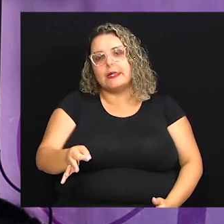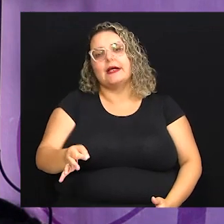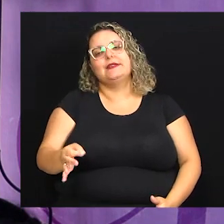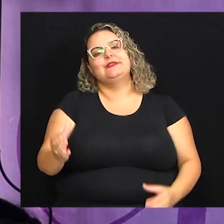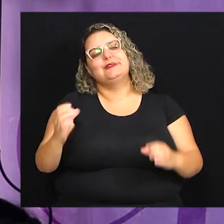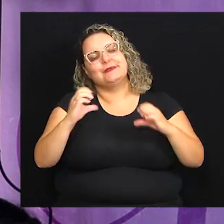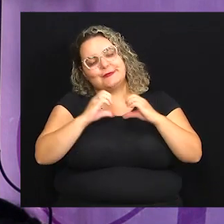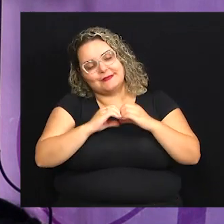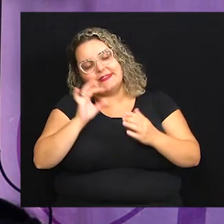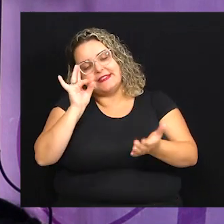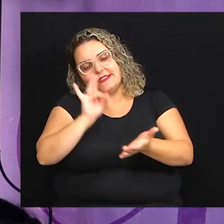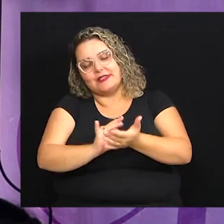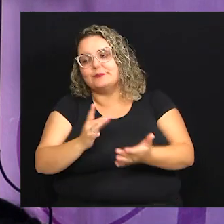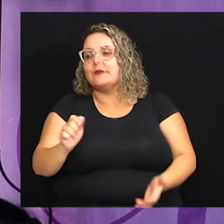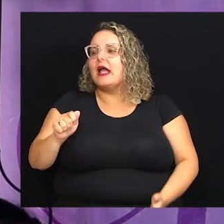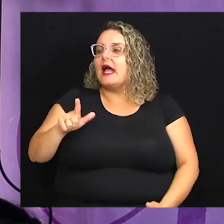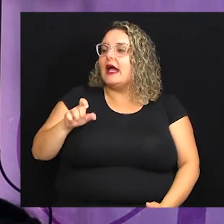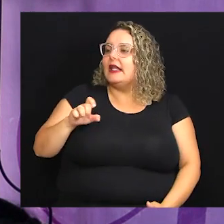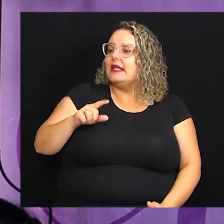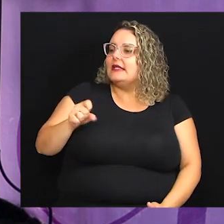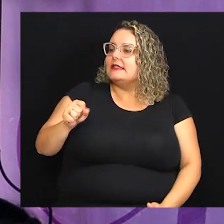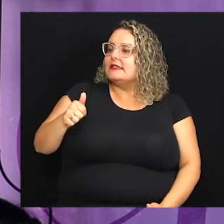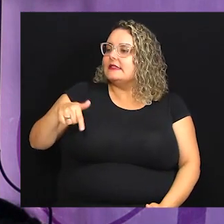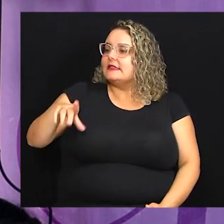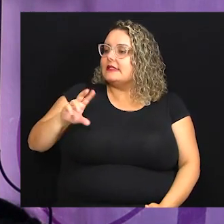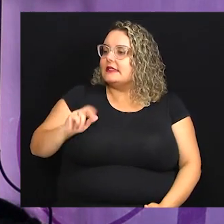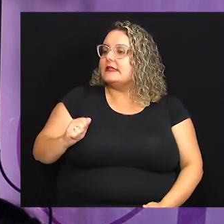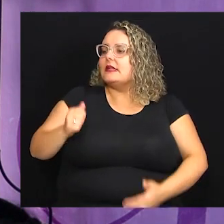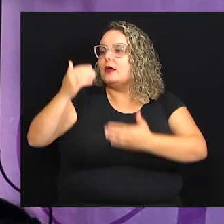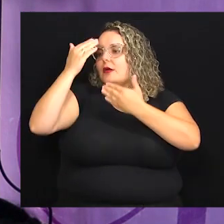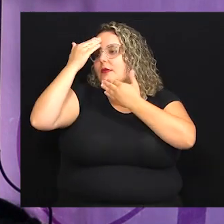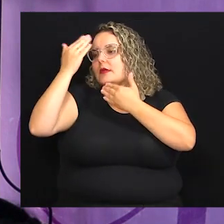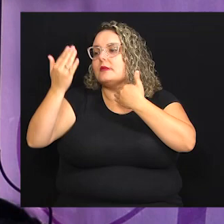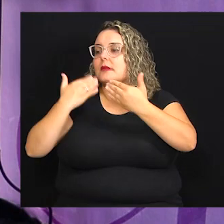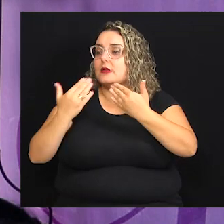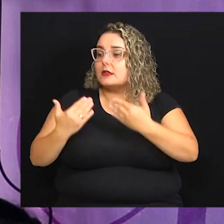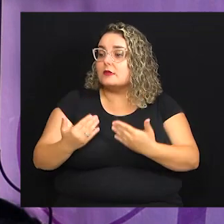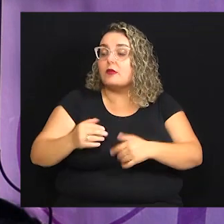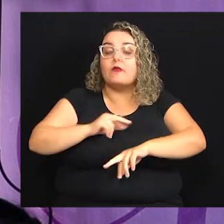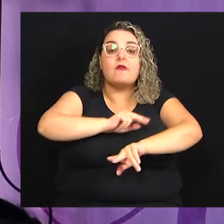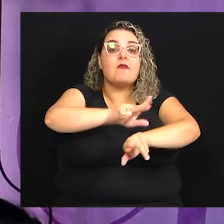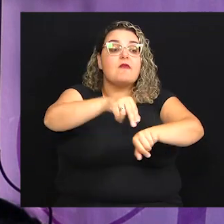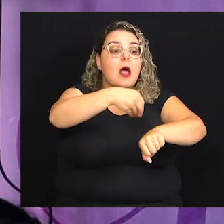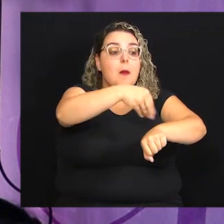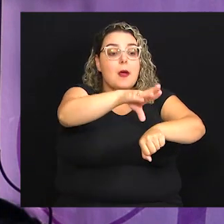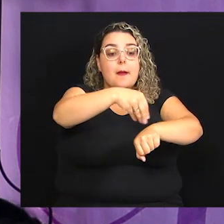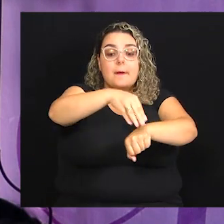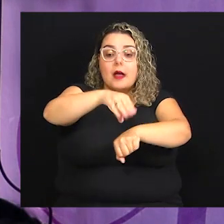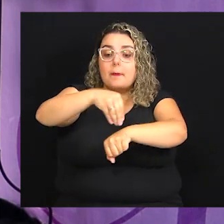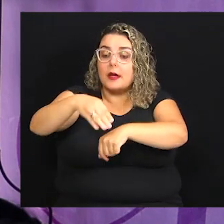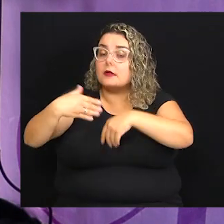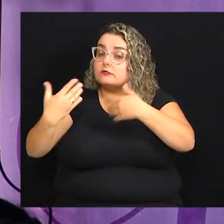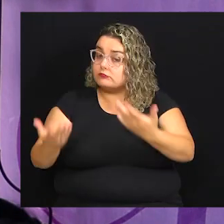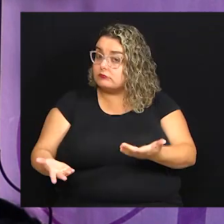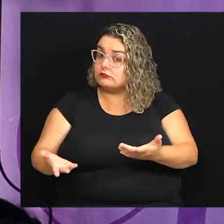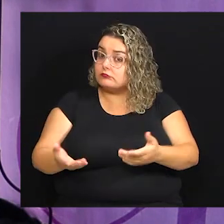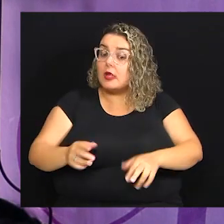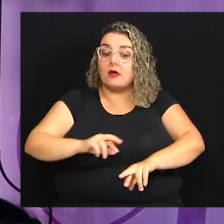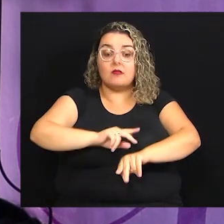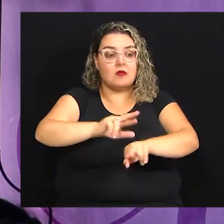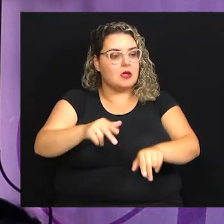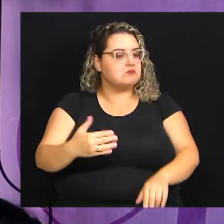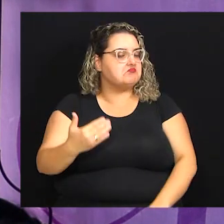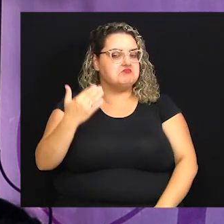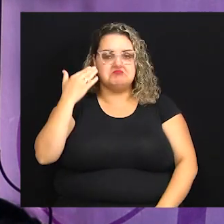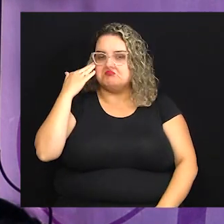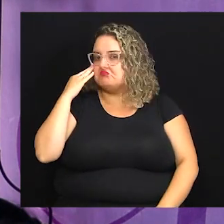Exatamente, querida, é isso mesmo. Alessandra, muito obrigada pelo seu papo aqui com a gente. Tanta dica que você trouxe, que muitas